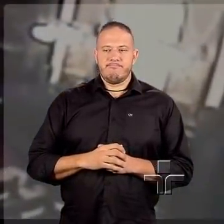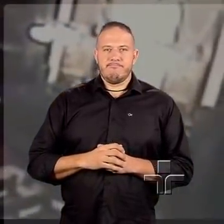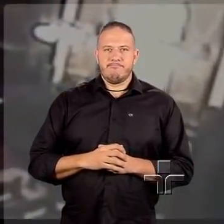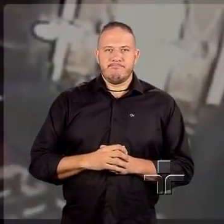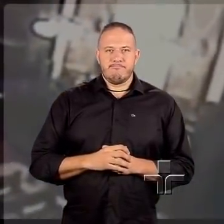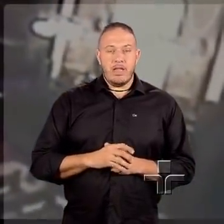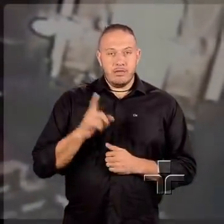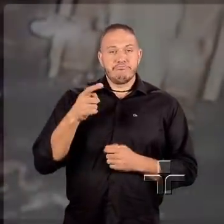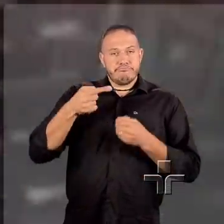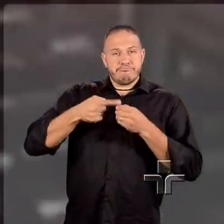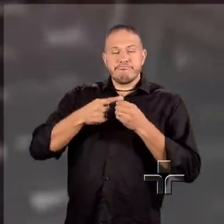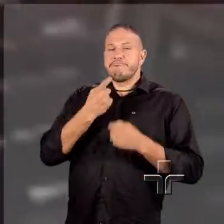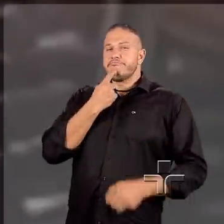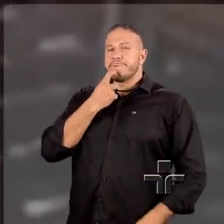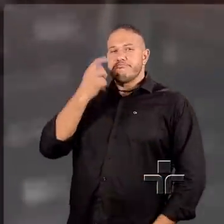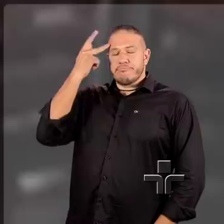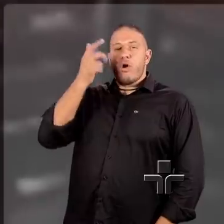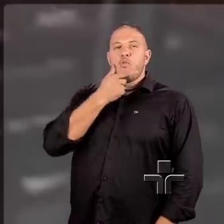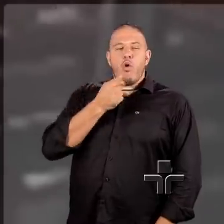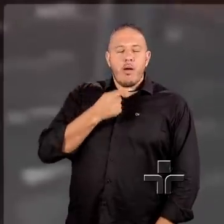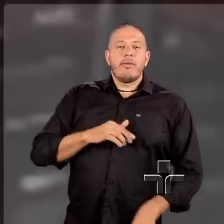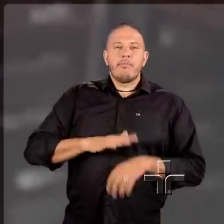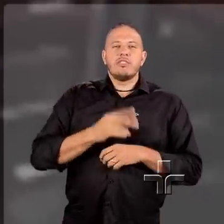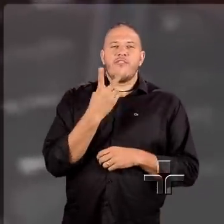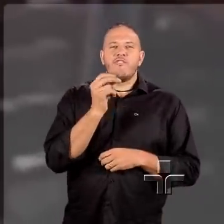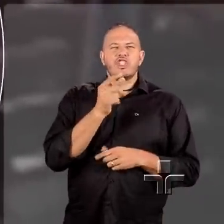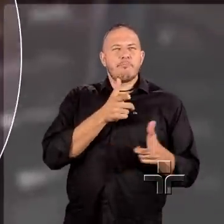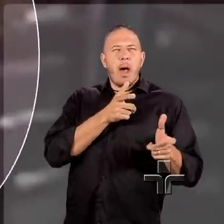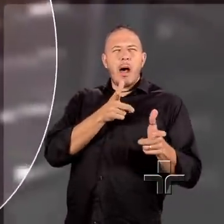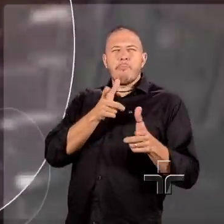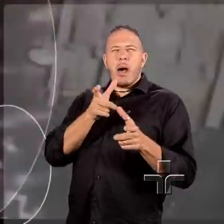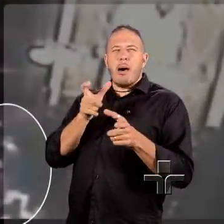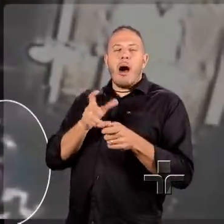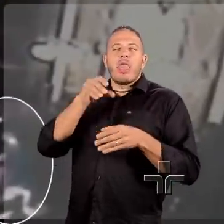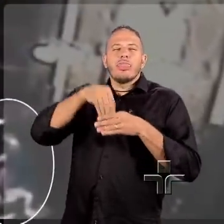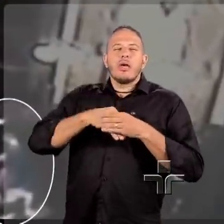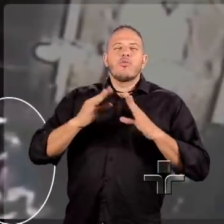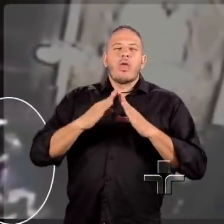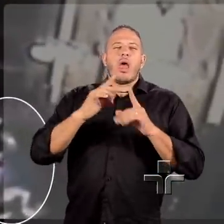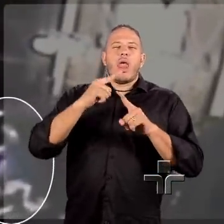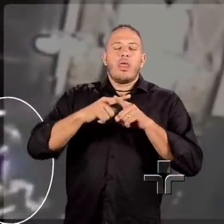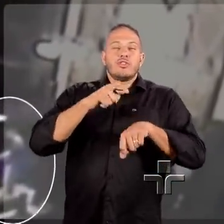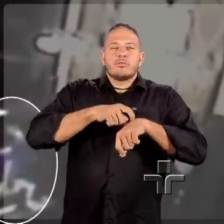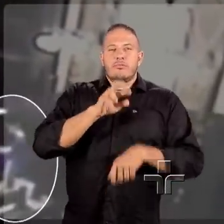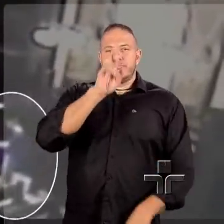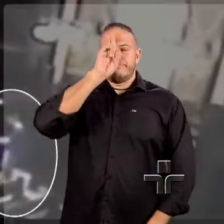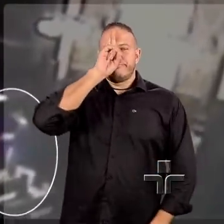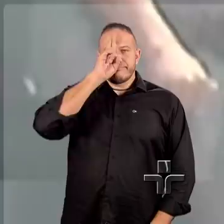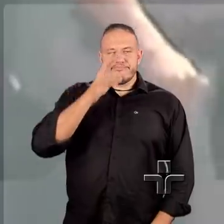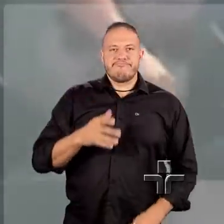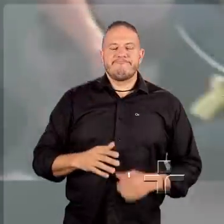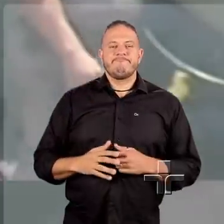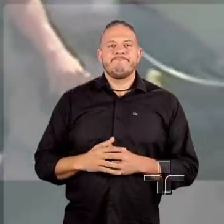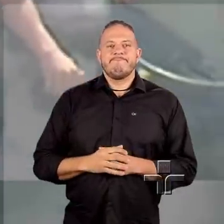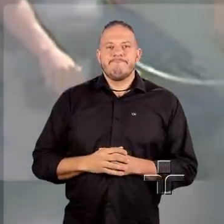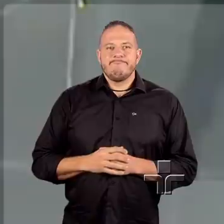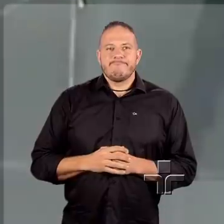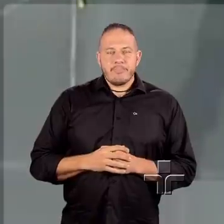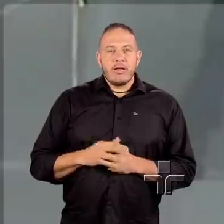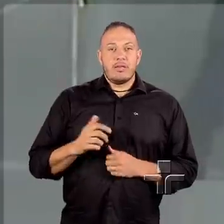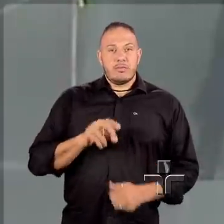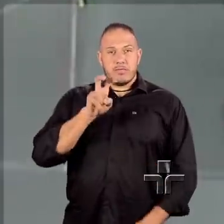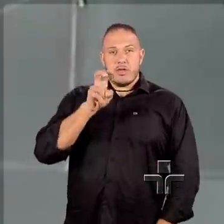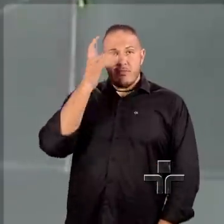Em Campinas, um homem disparou mais de 20 vezes contra fiéis que assistiam uma missa na hora do almoço na catedral da cidade. 5